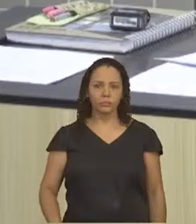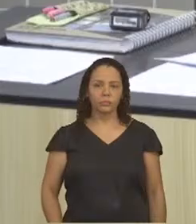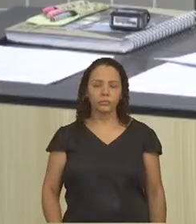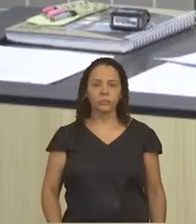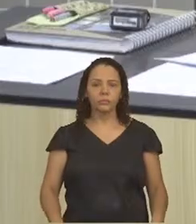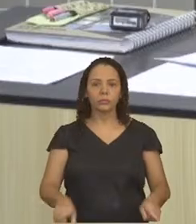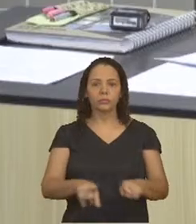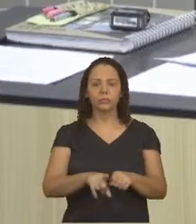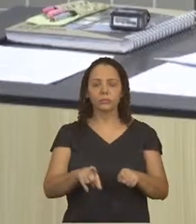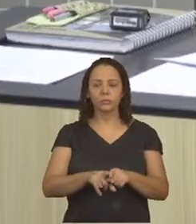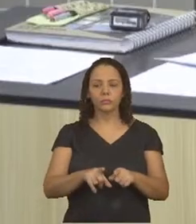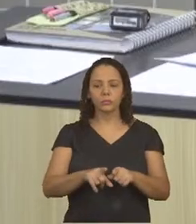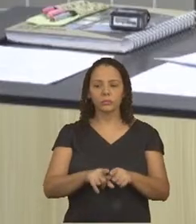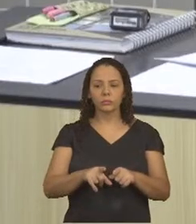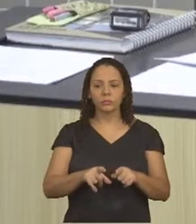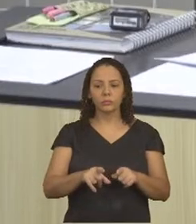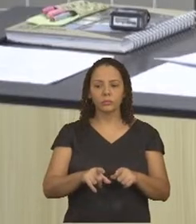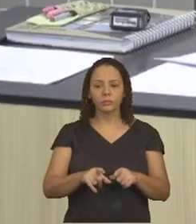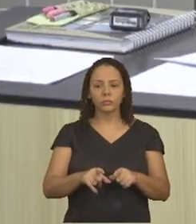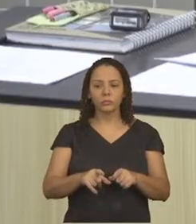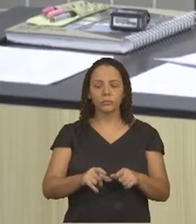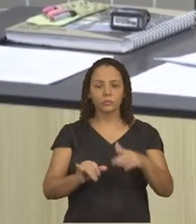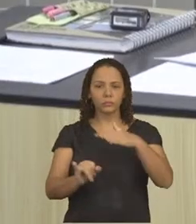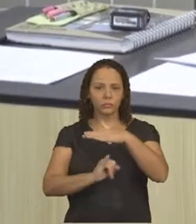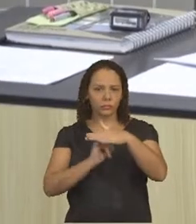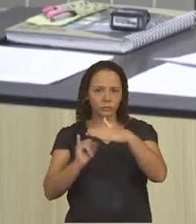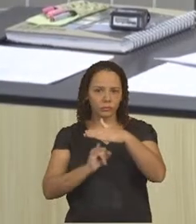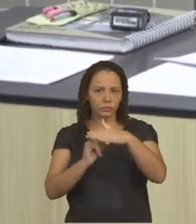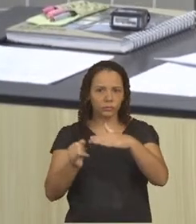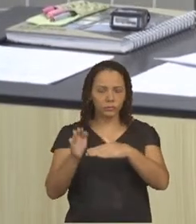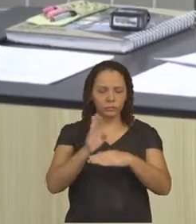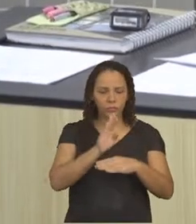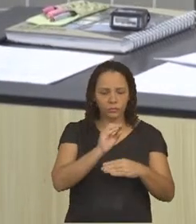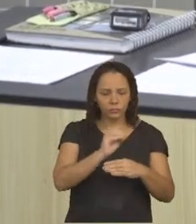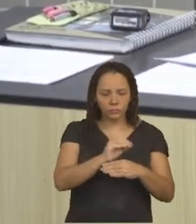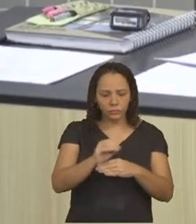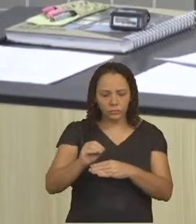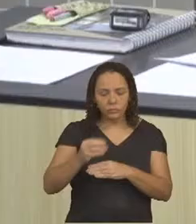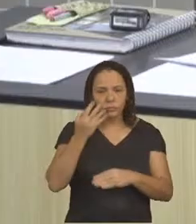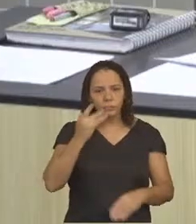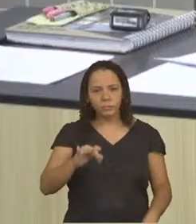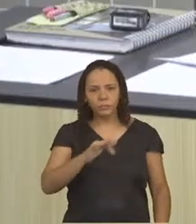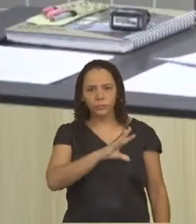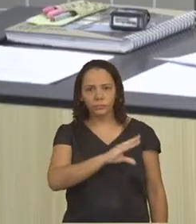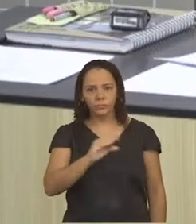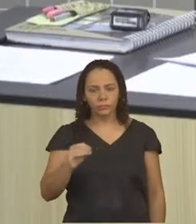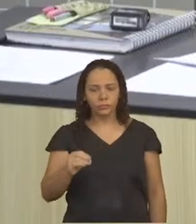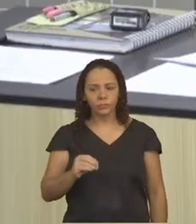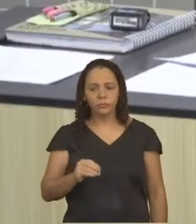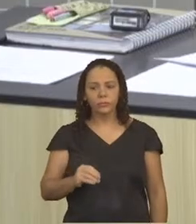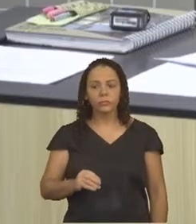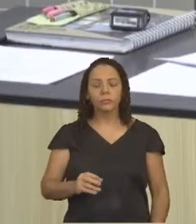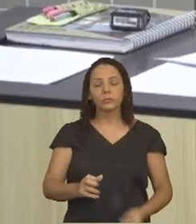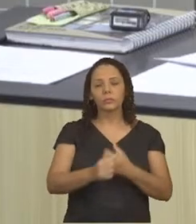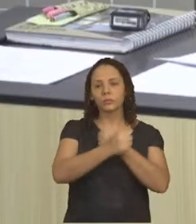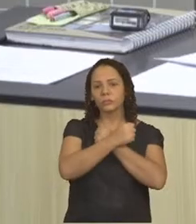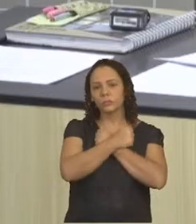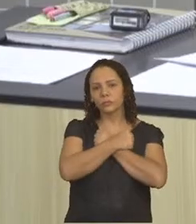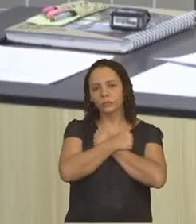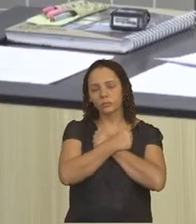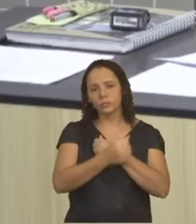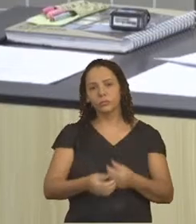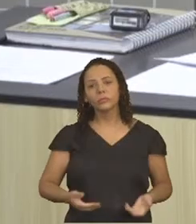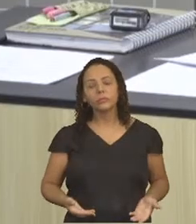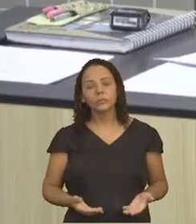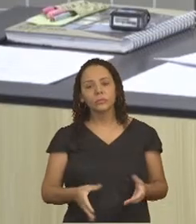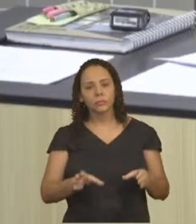para as instituições que cuidam de crianças e adolescentes. Então, eu quero citar aqui o meu abraço ao pessoal do Lar